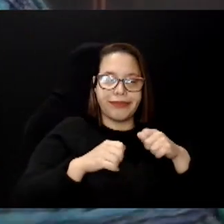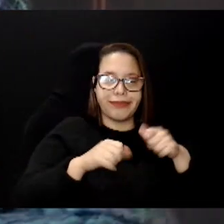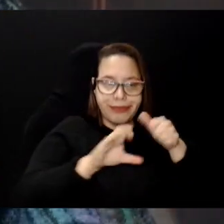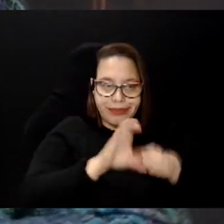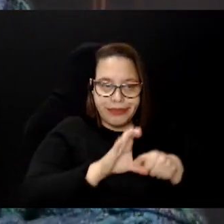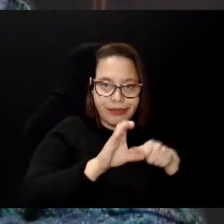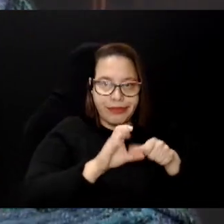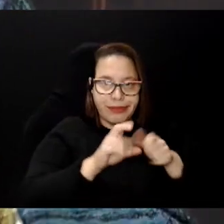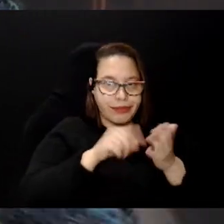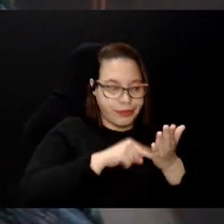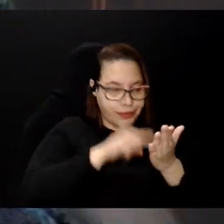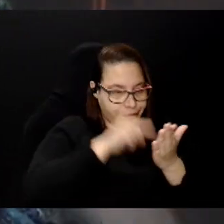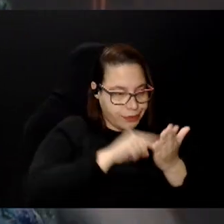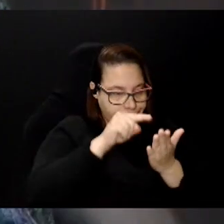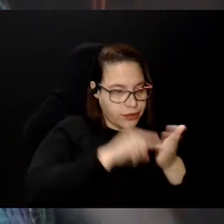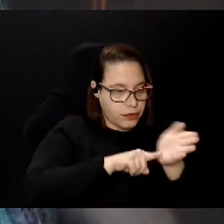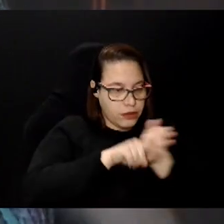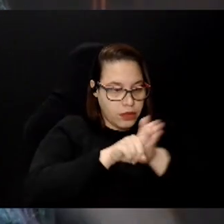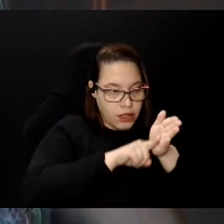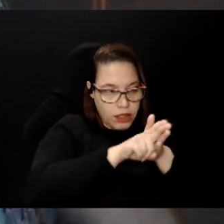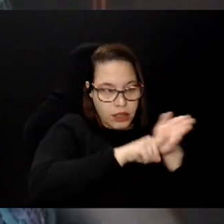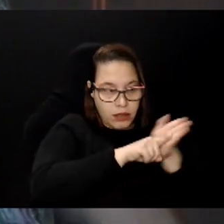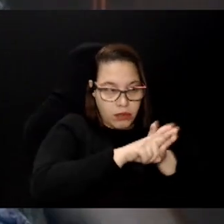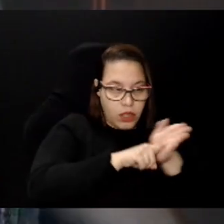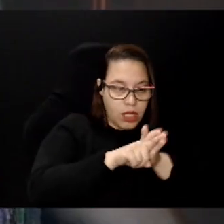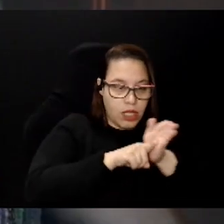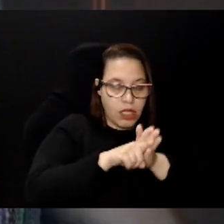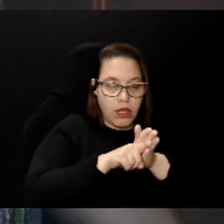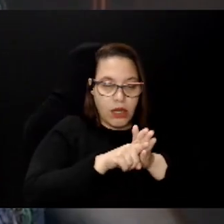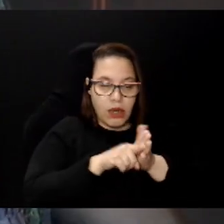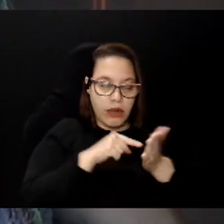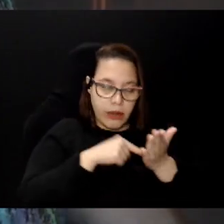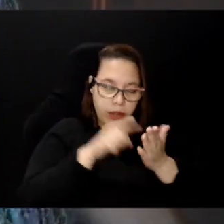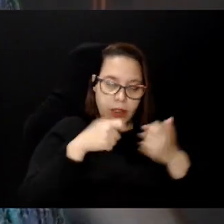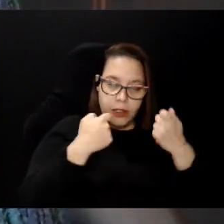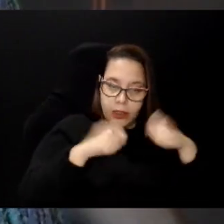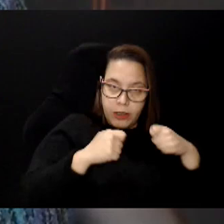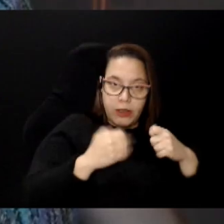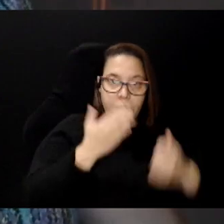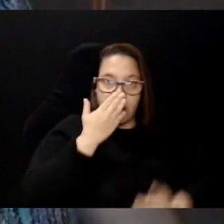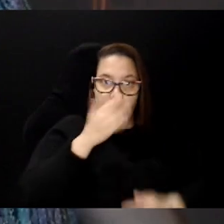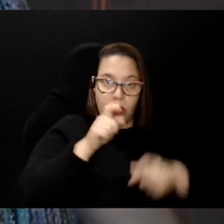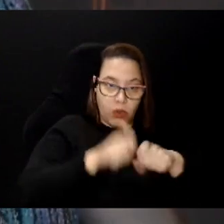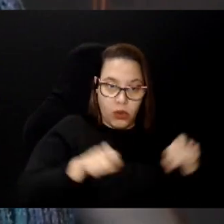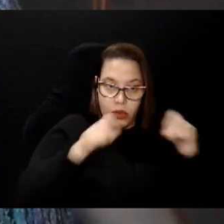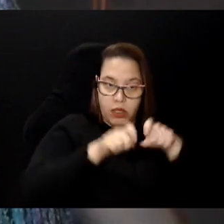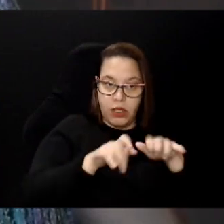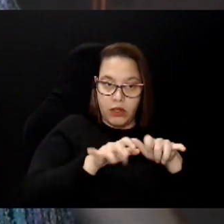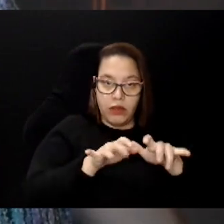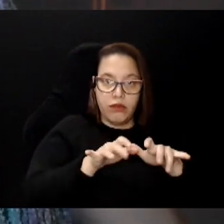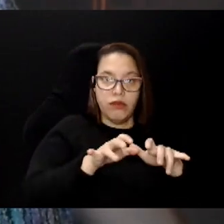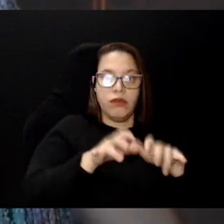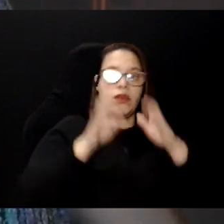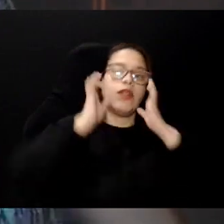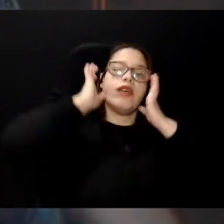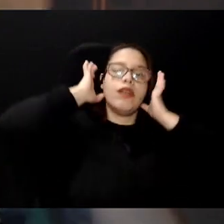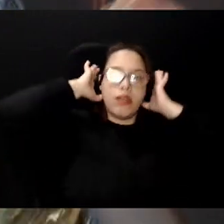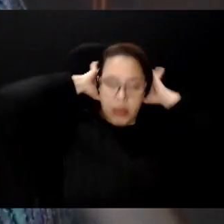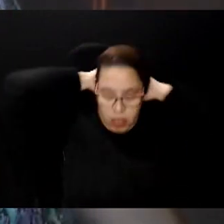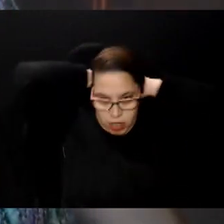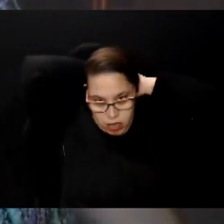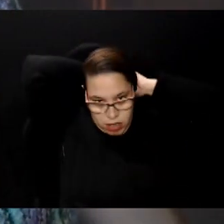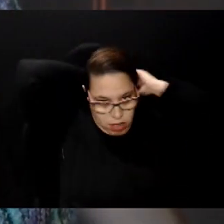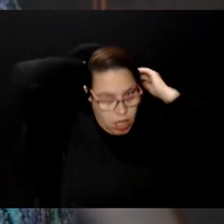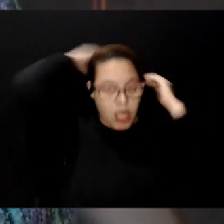celular pesquisando as coisas, excessiva necessidade de estar na frente do computador e não almoça mais com os colegas de trabalho